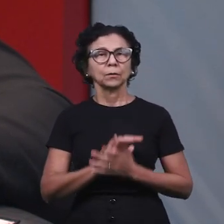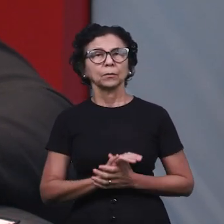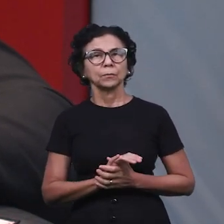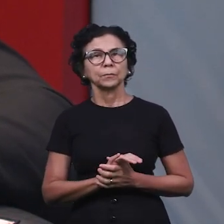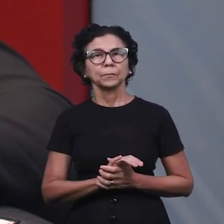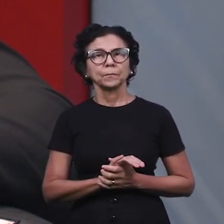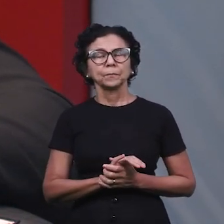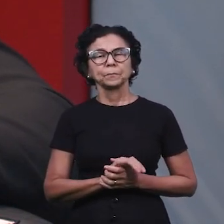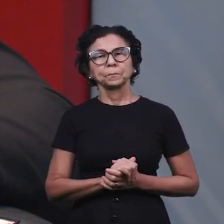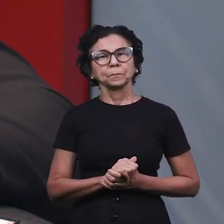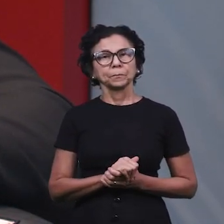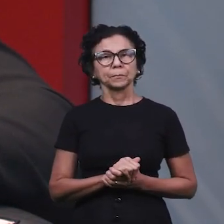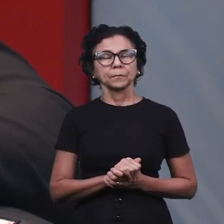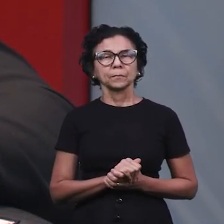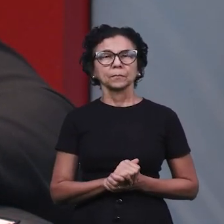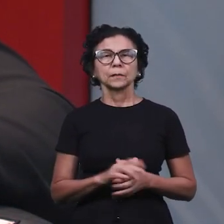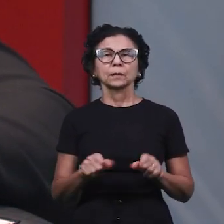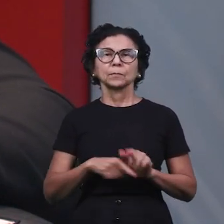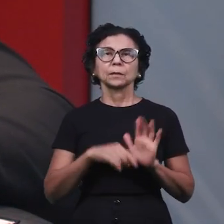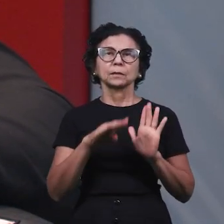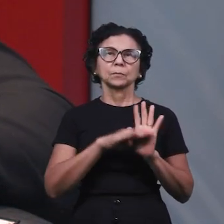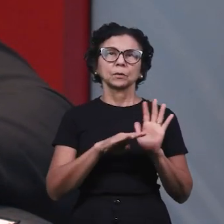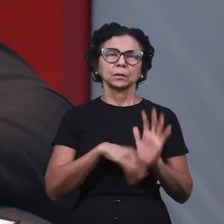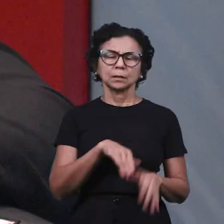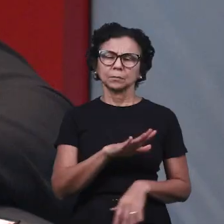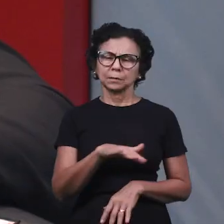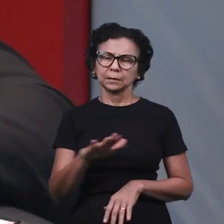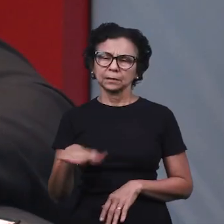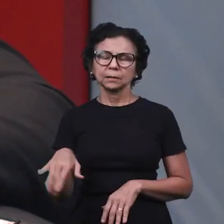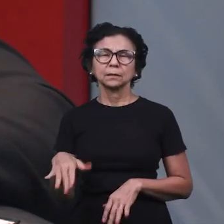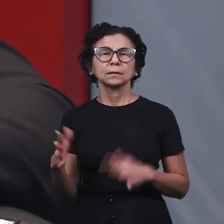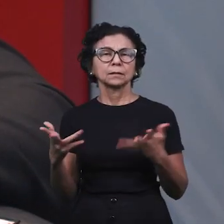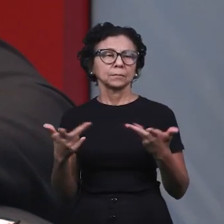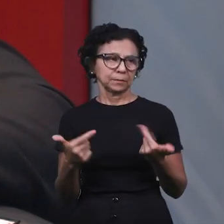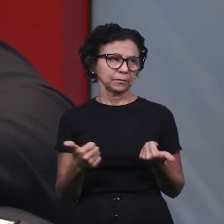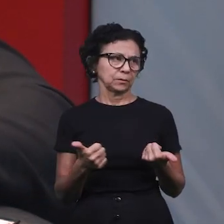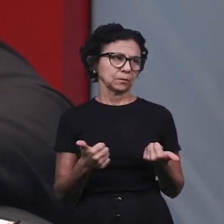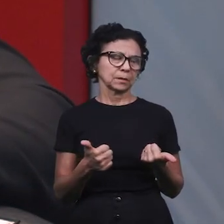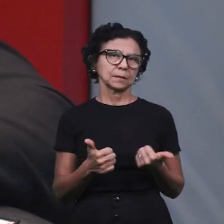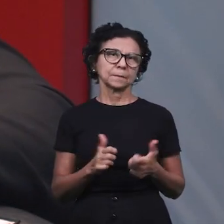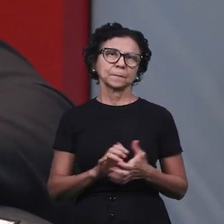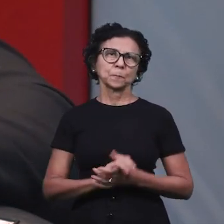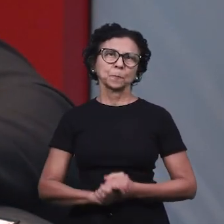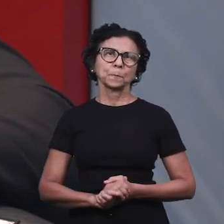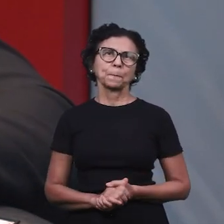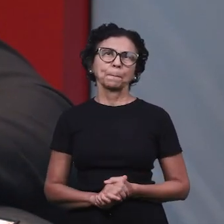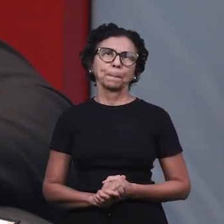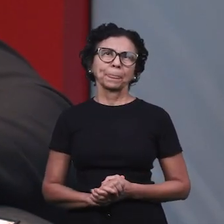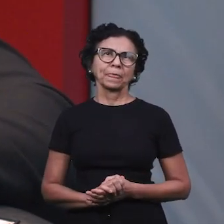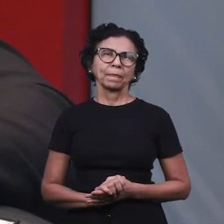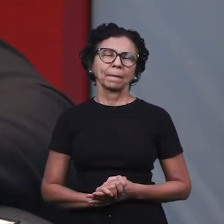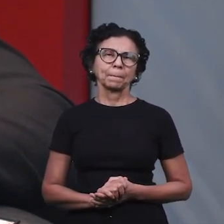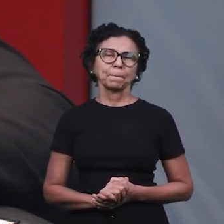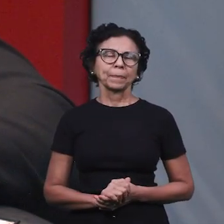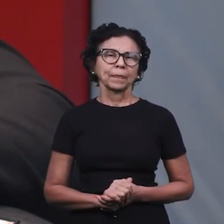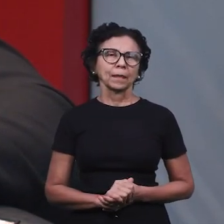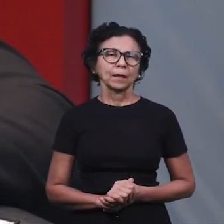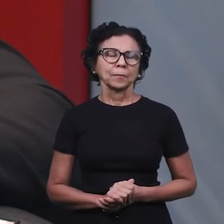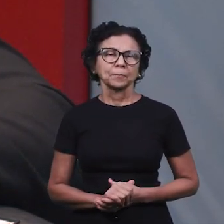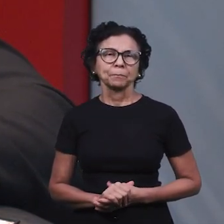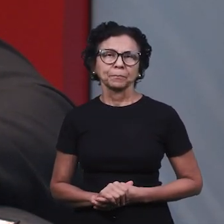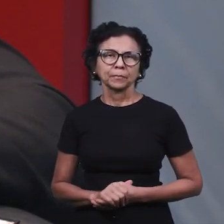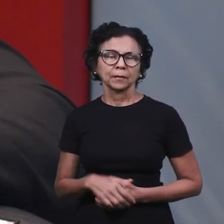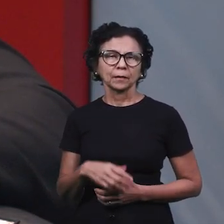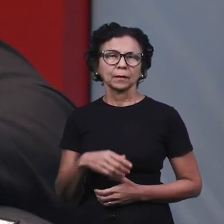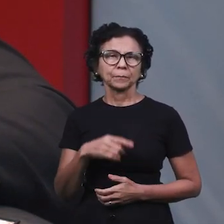Nós temos programas para as crianças, né? É uma coisa maravilhosa. Eu vou até fazer um adendo aqui. Eu tenho um